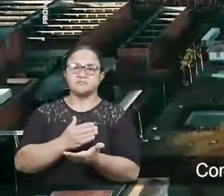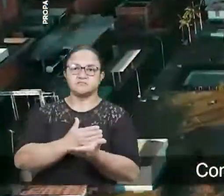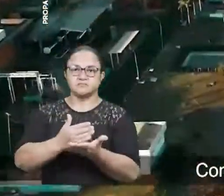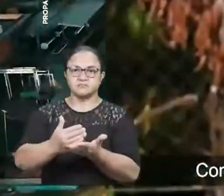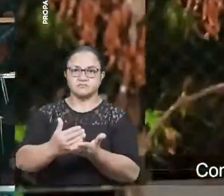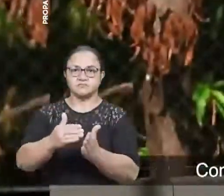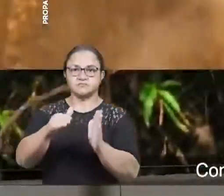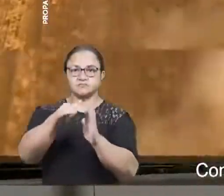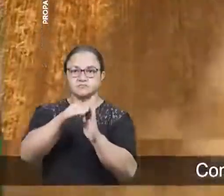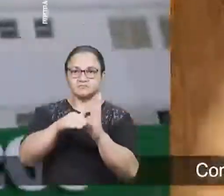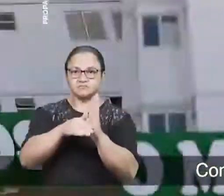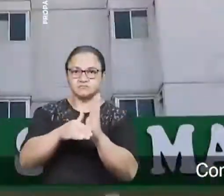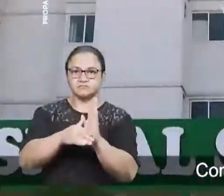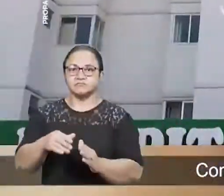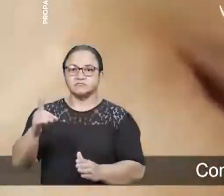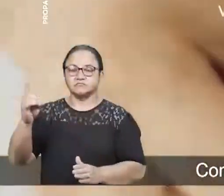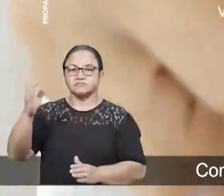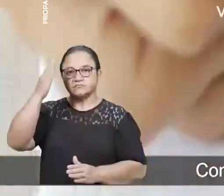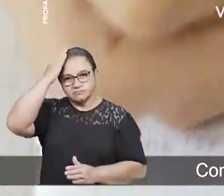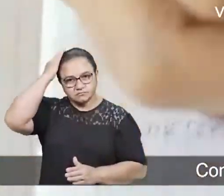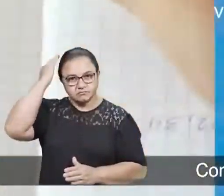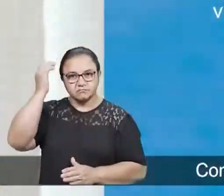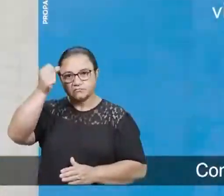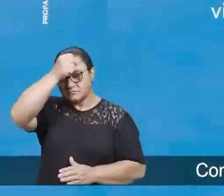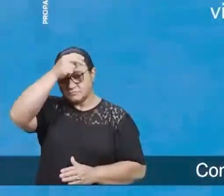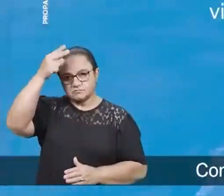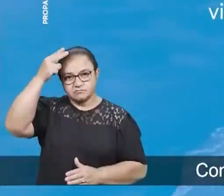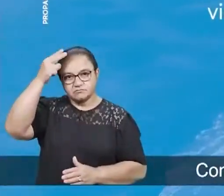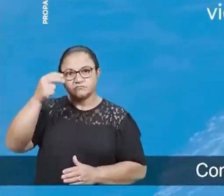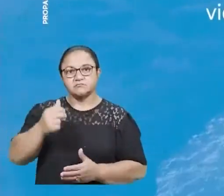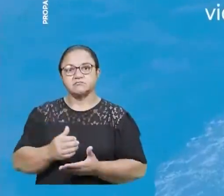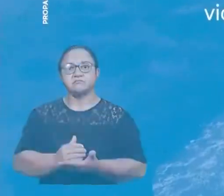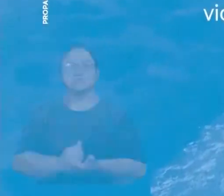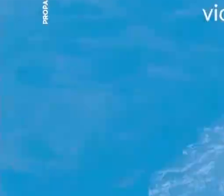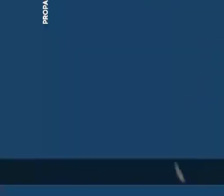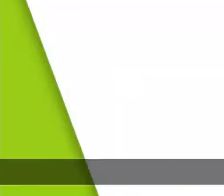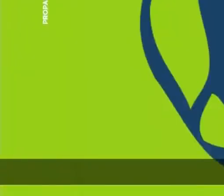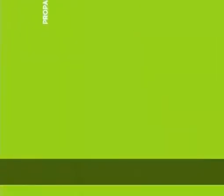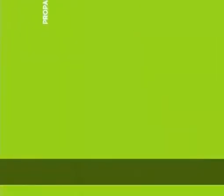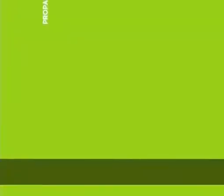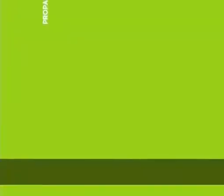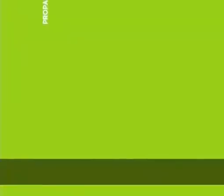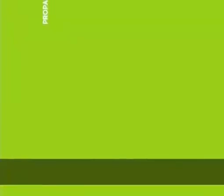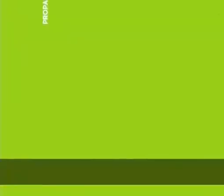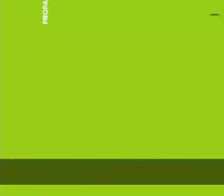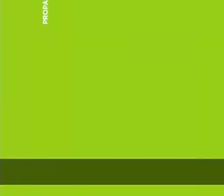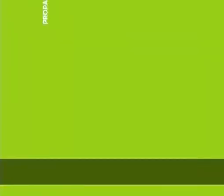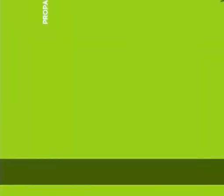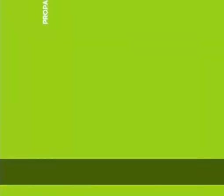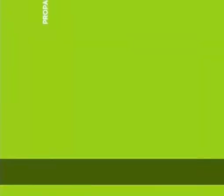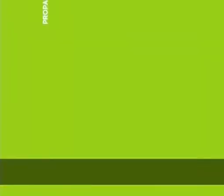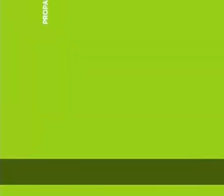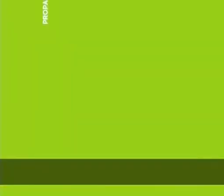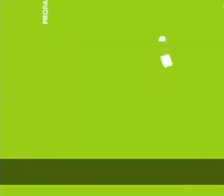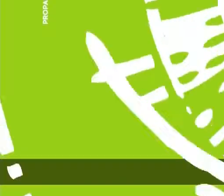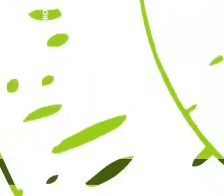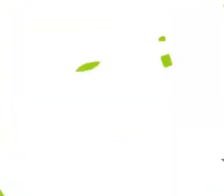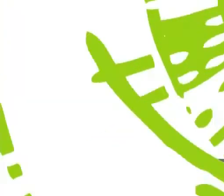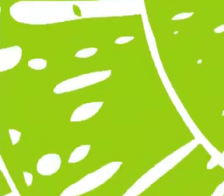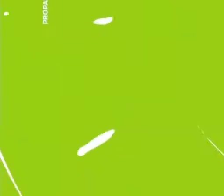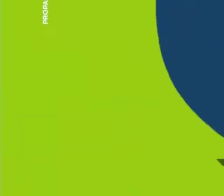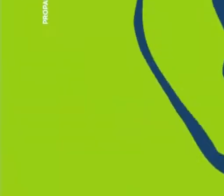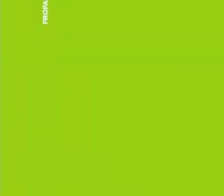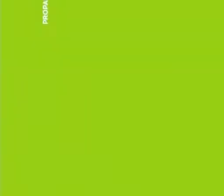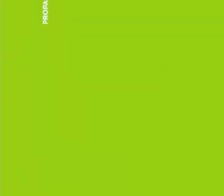Começa agora o programa Dione da Fá Móveis Prefeito. Pode vinte e cinco, Dione pra prefeito.